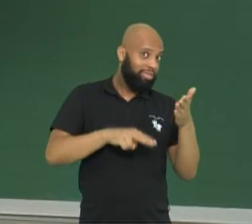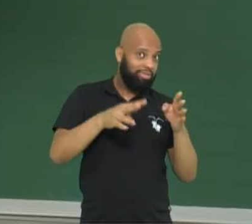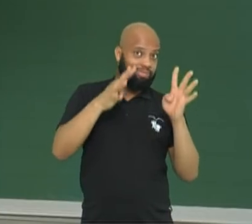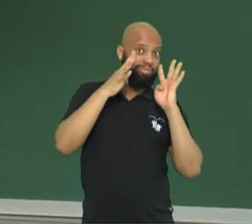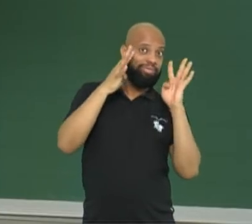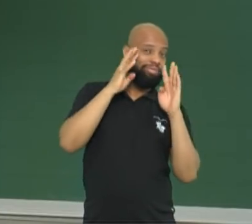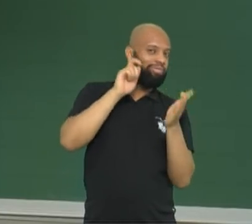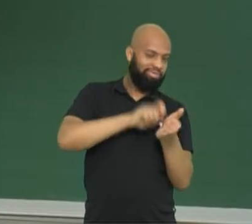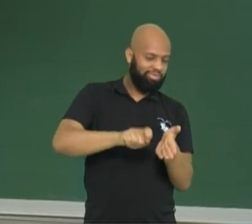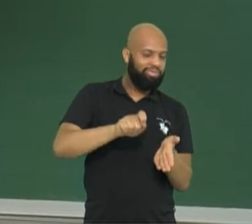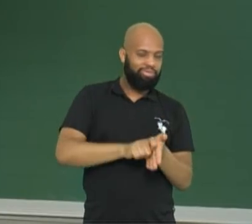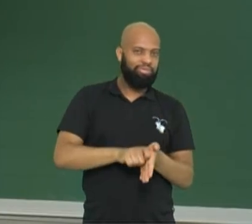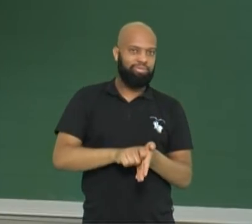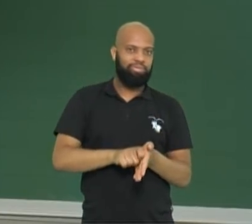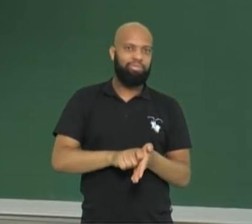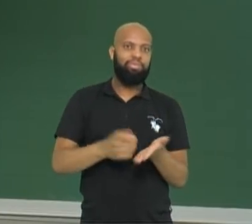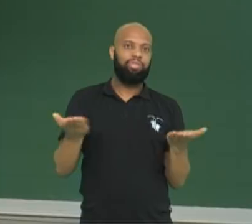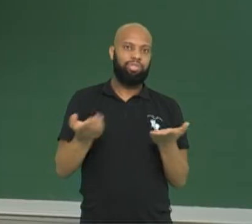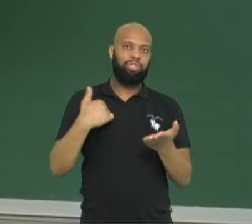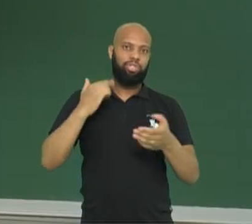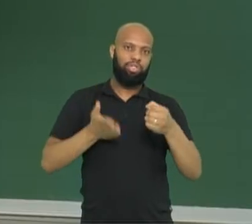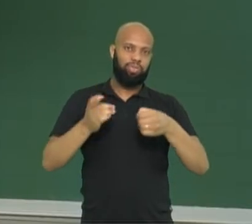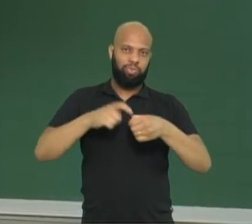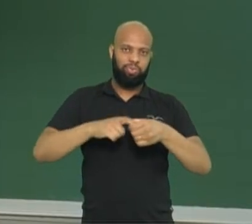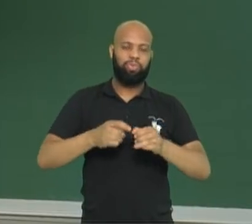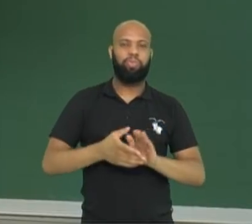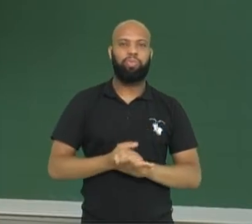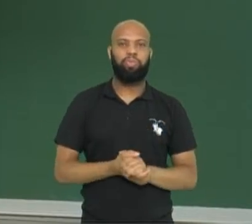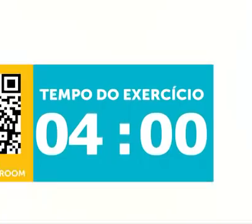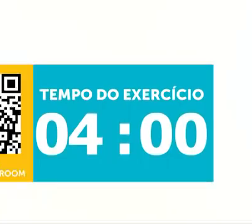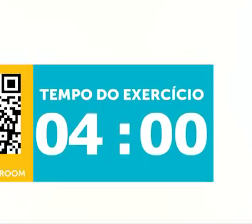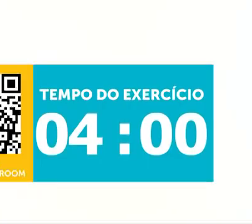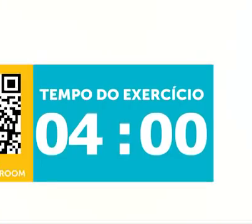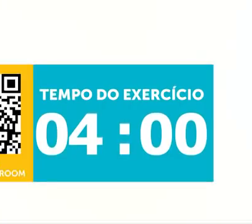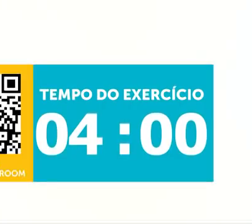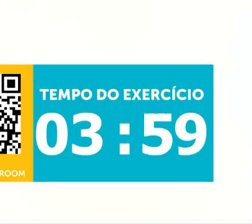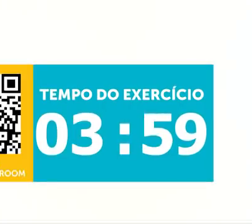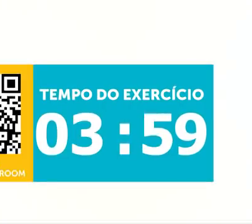prestou atenção? Então, escreva aí, já retornamos.